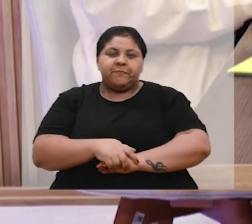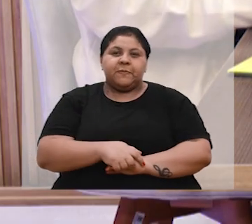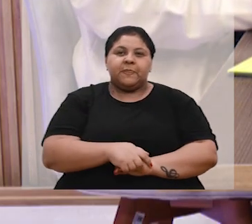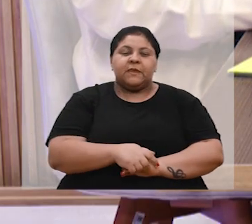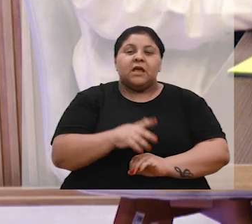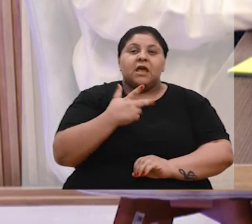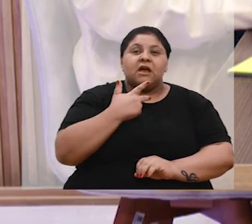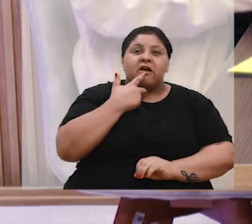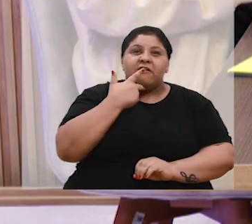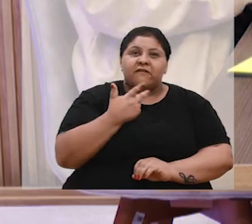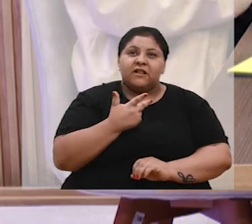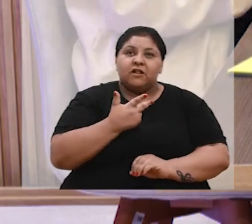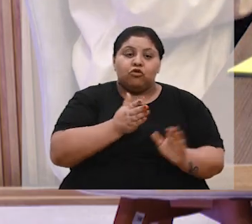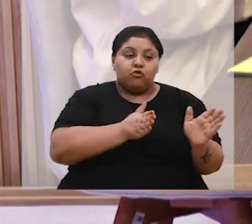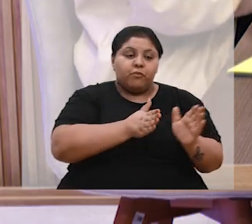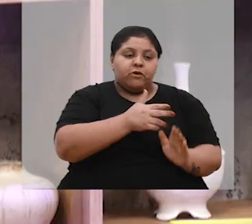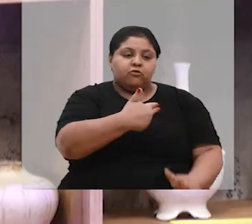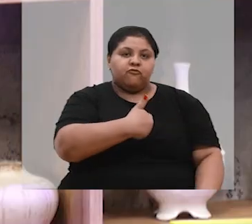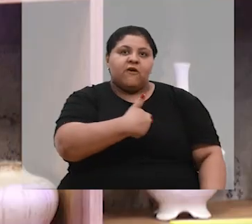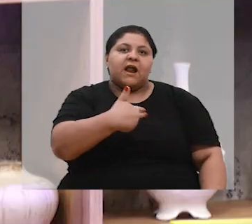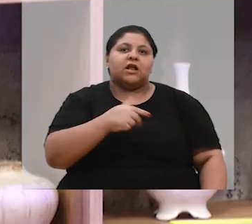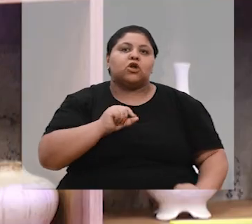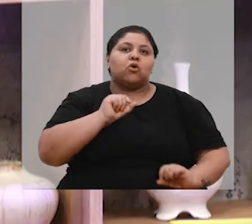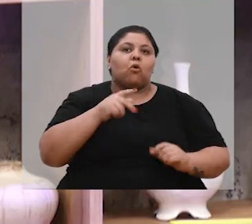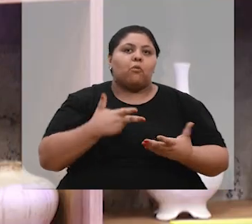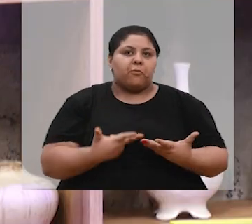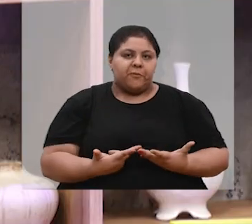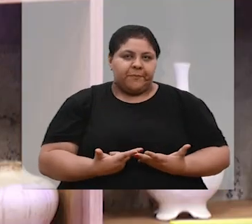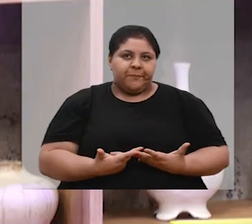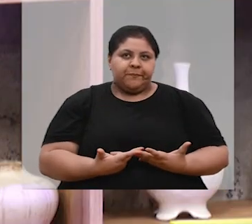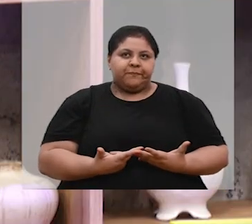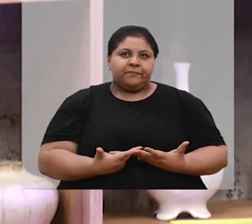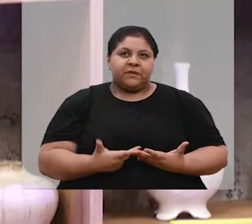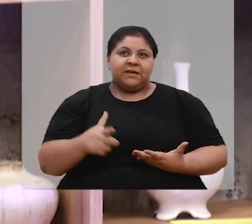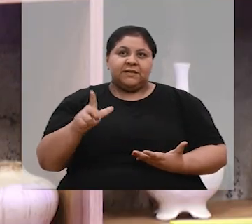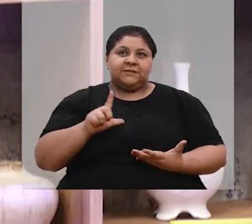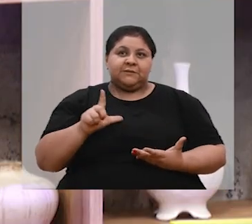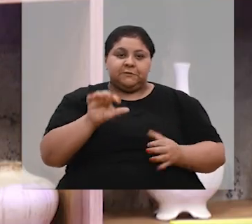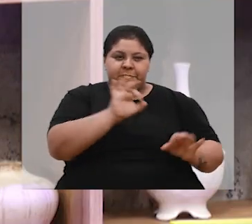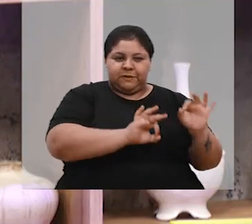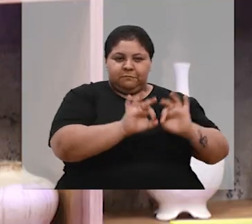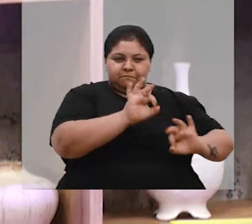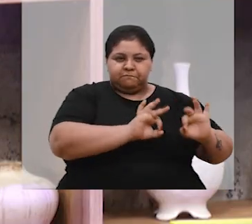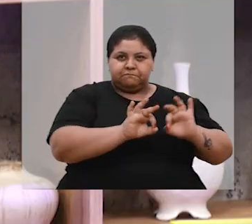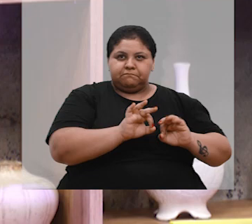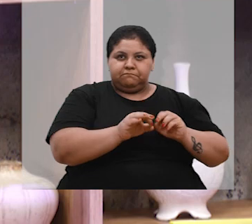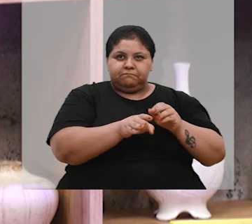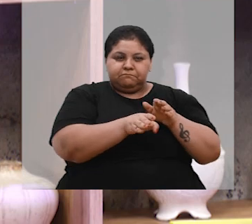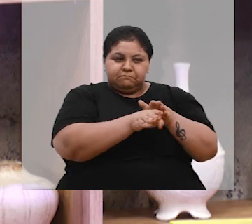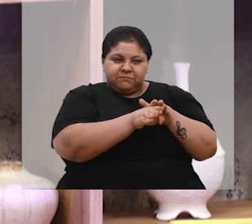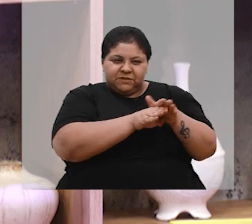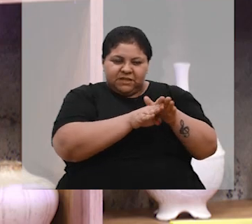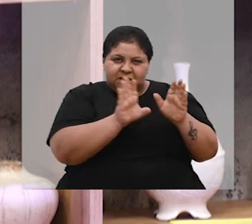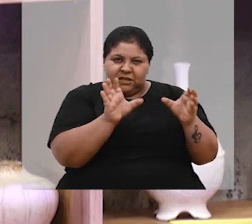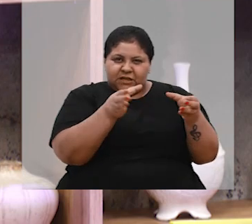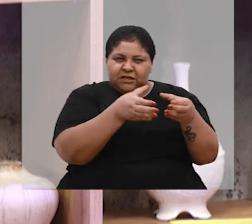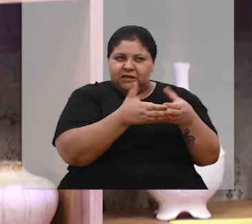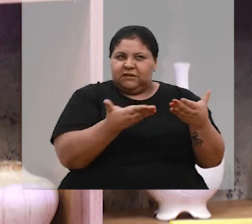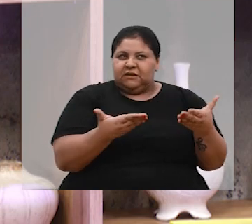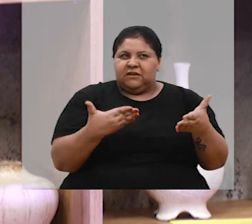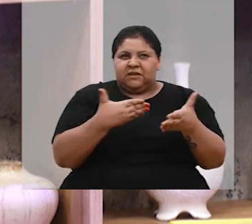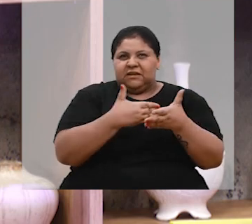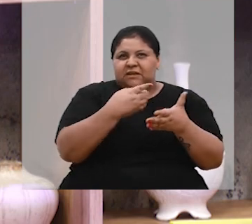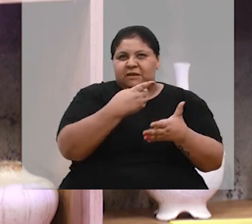relação à Era Vargas, né? Como que foi? Então a gente teve esse formato de conselho até